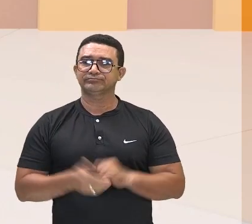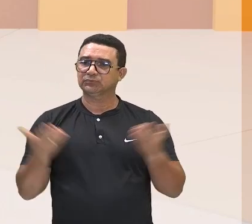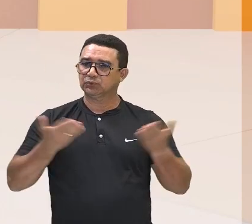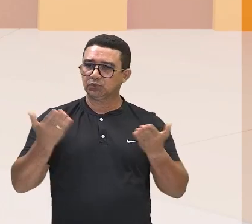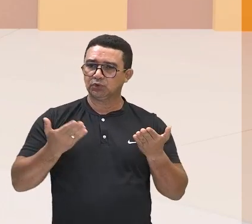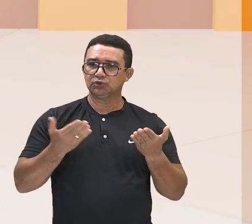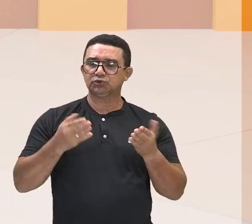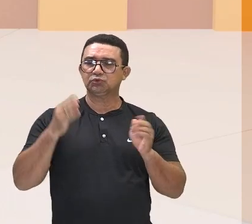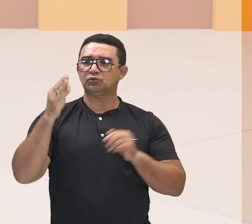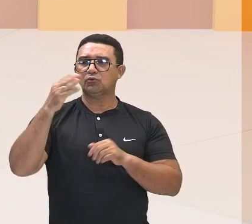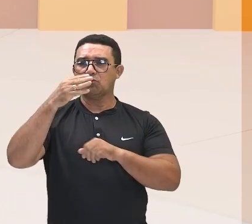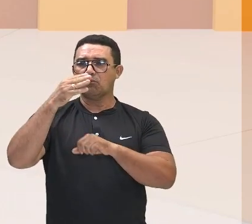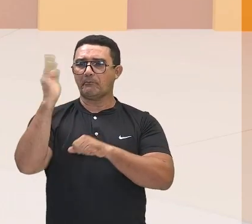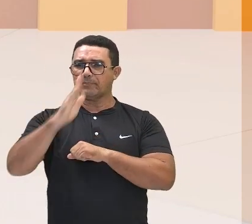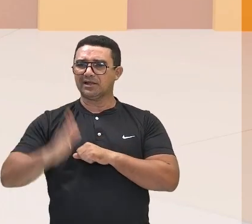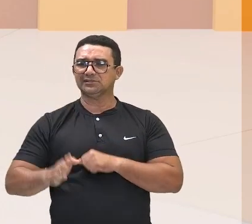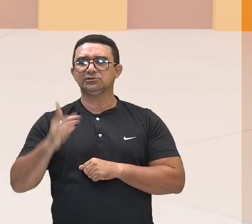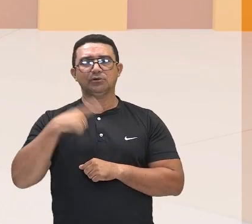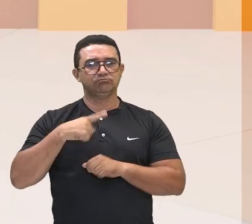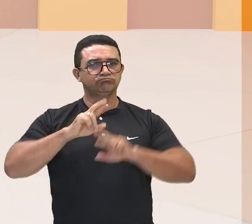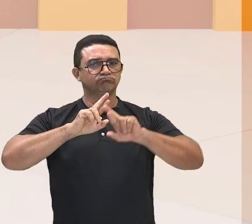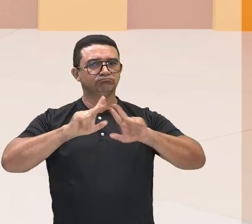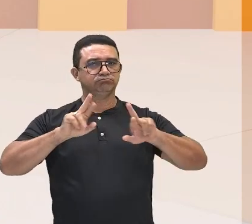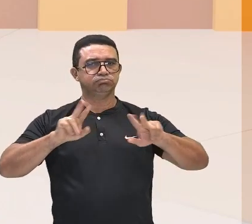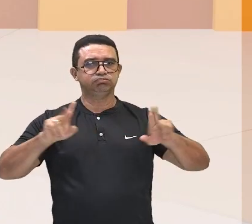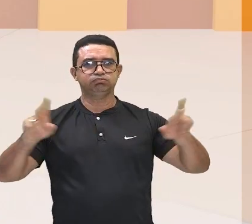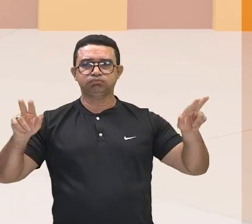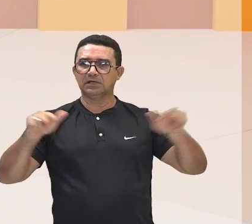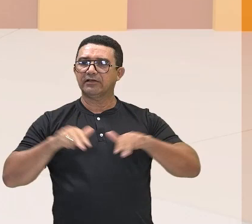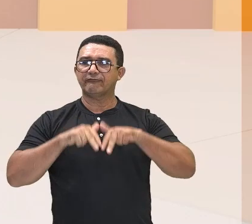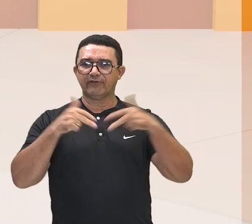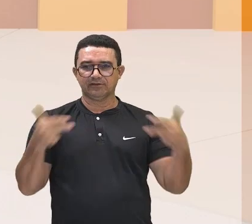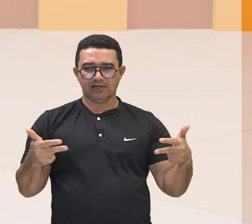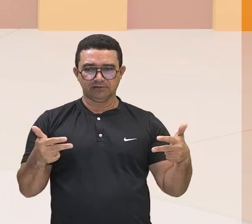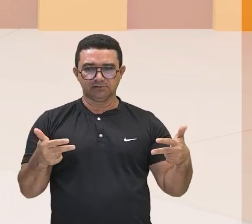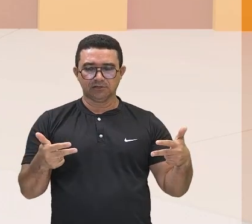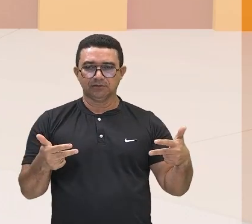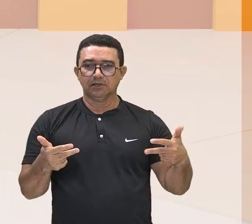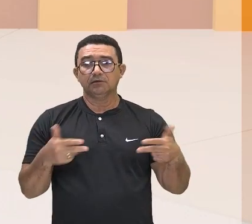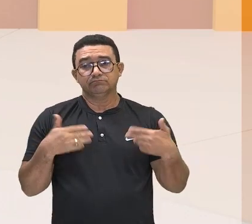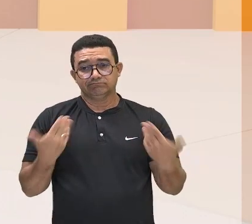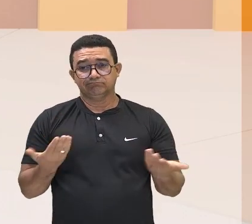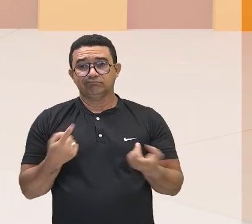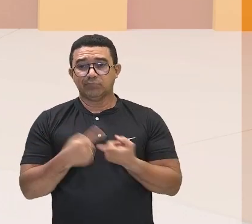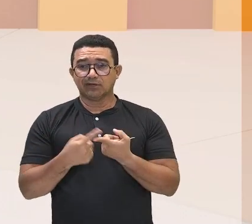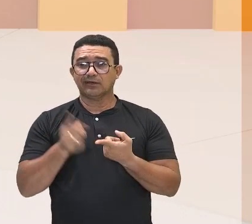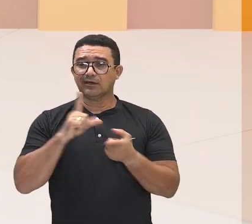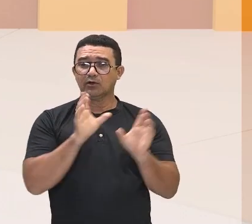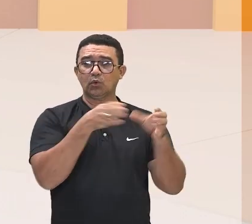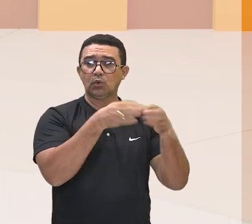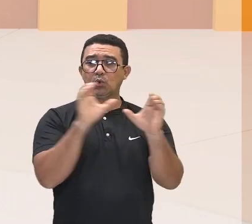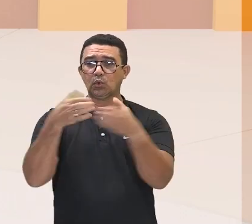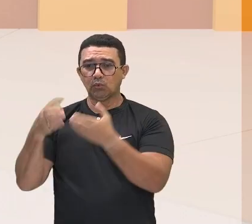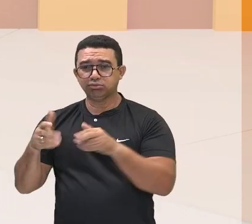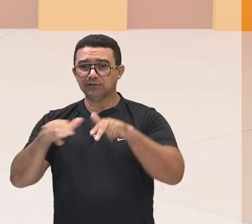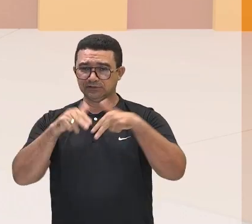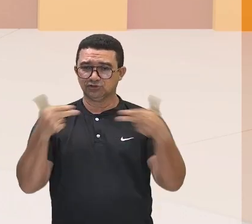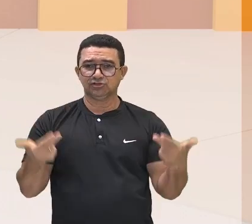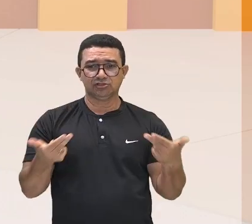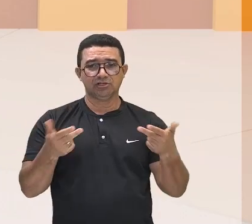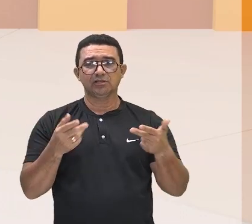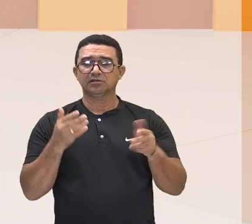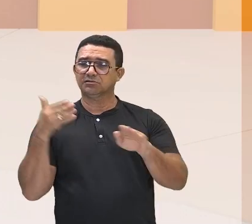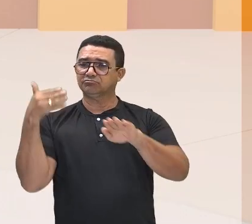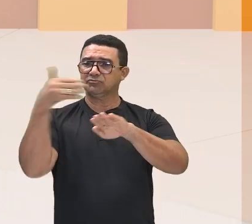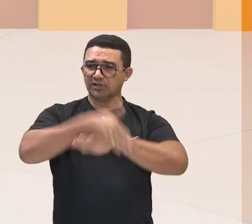considerado um país com alta diversidade étnica, justamente porque são diversos grupos, diversas etnias que vieram para o